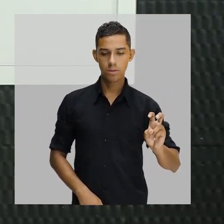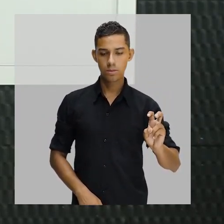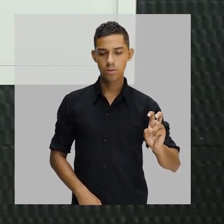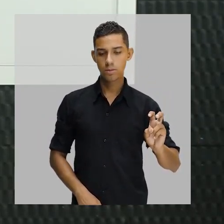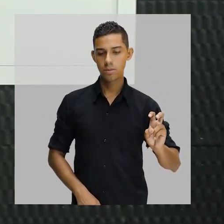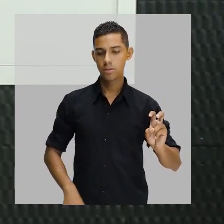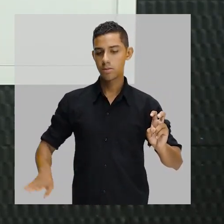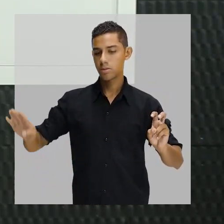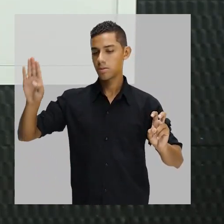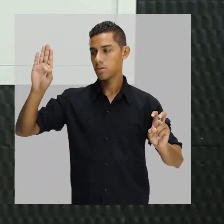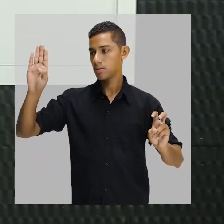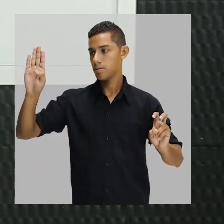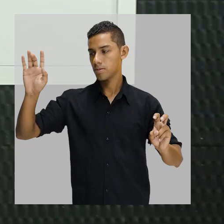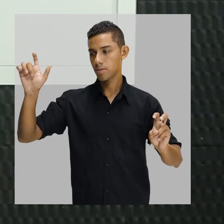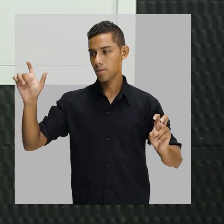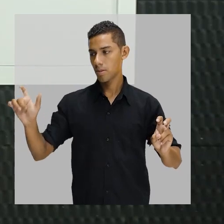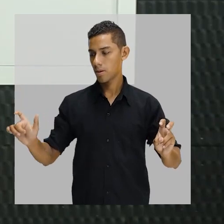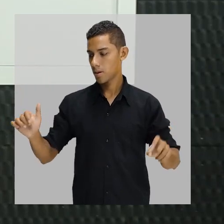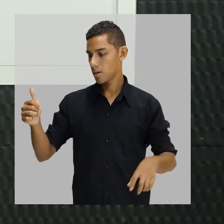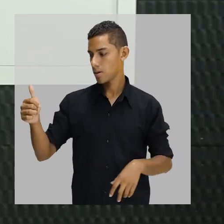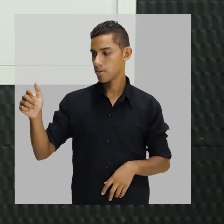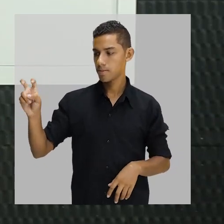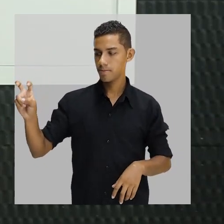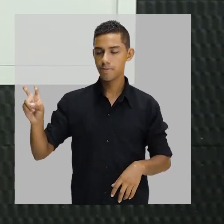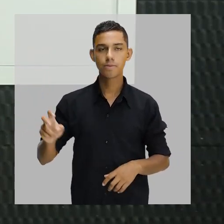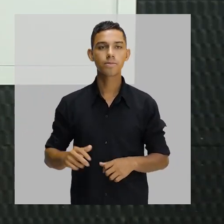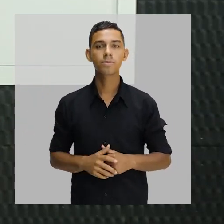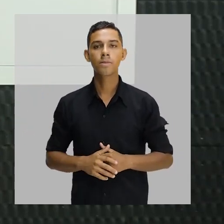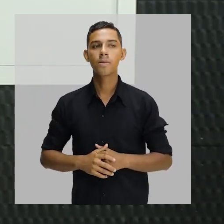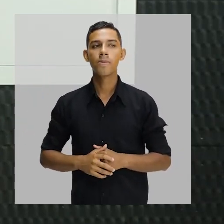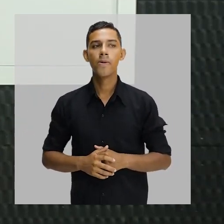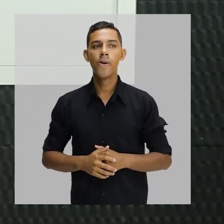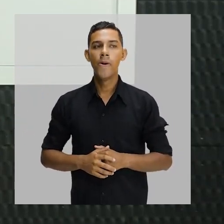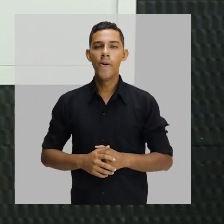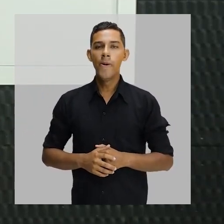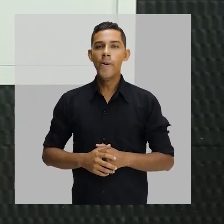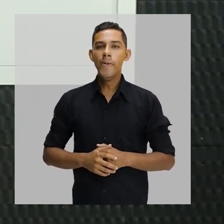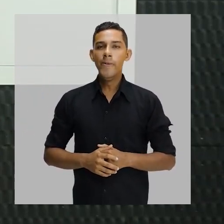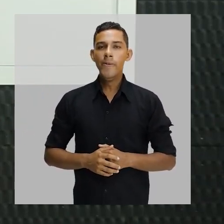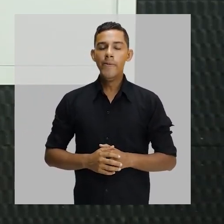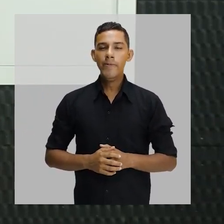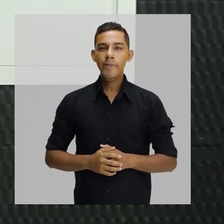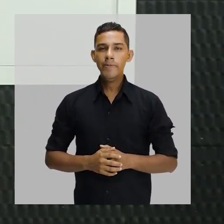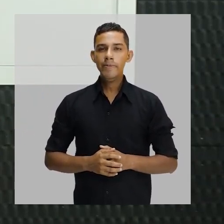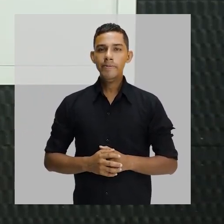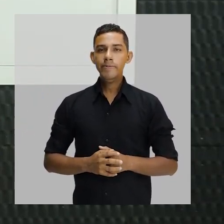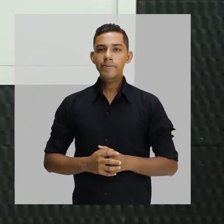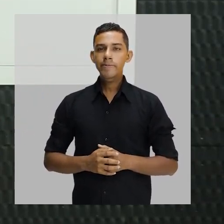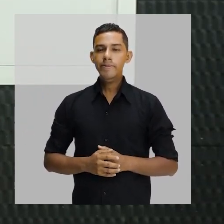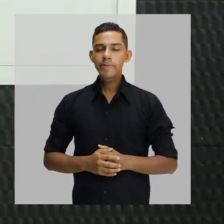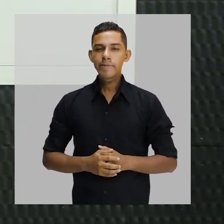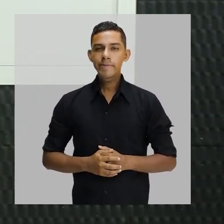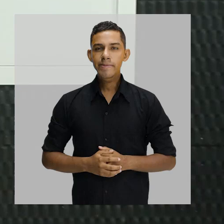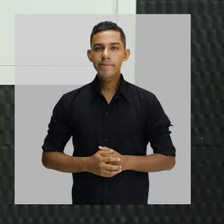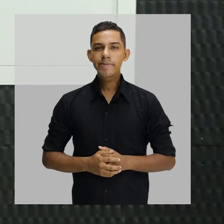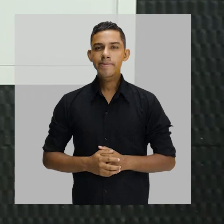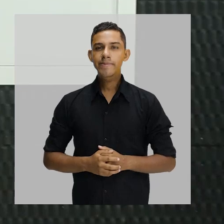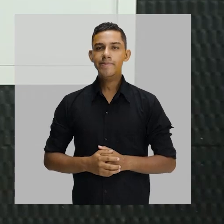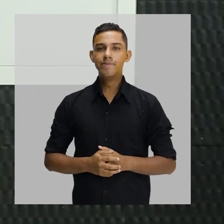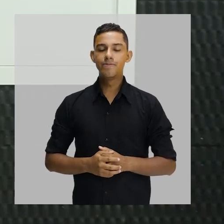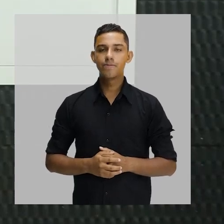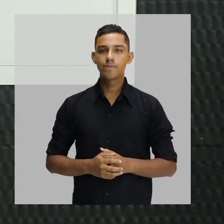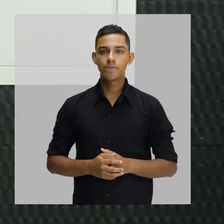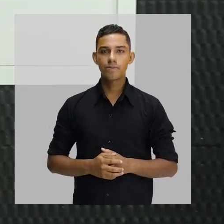é 5 e o espaço inicial de B é 15. Pronto. Certo? Isso é só a